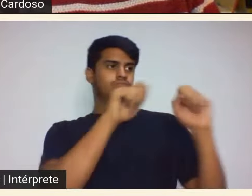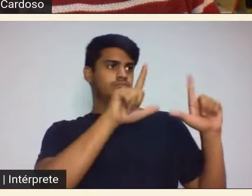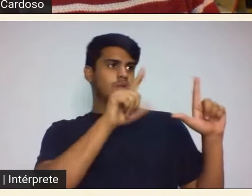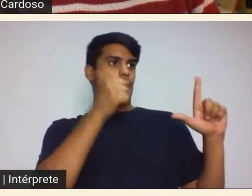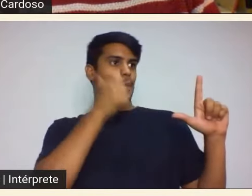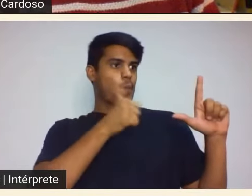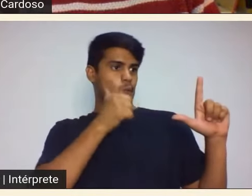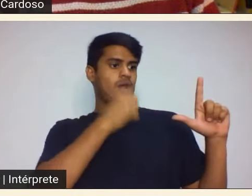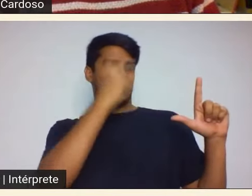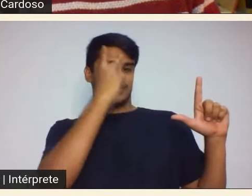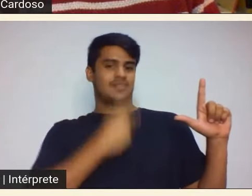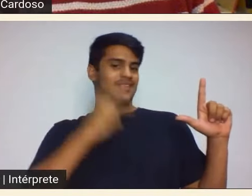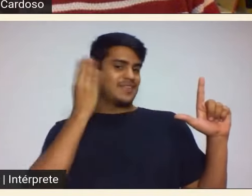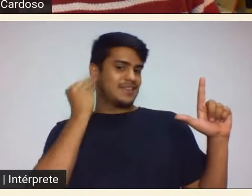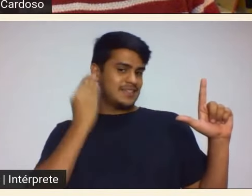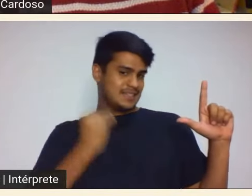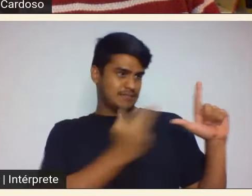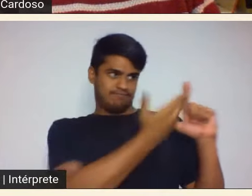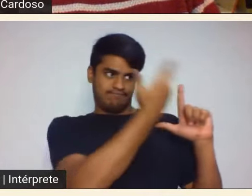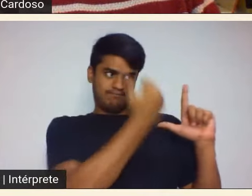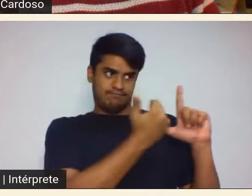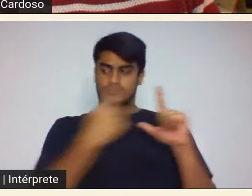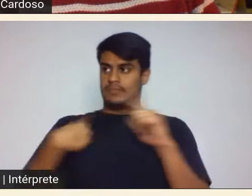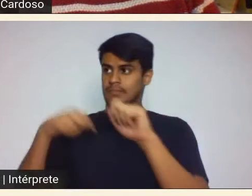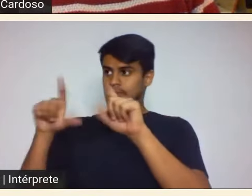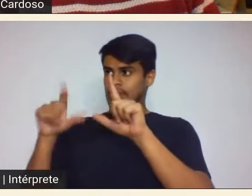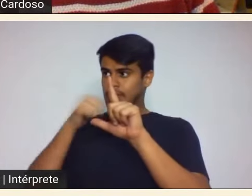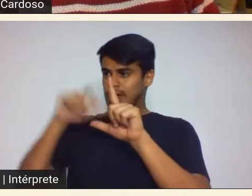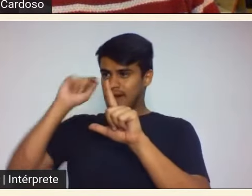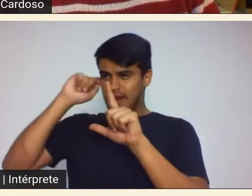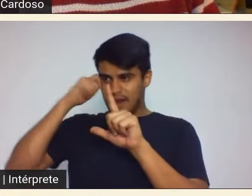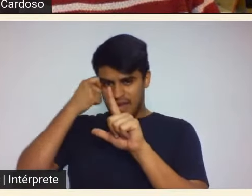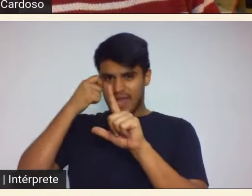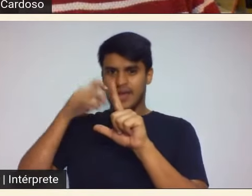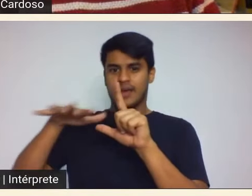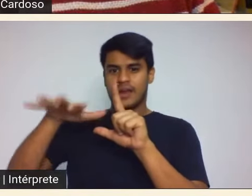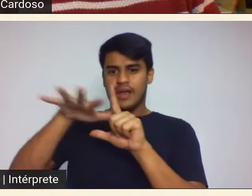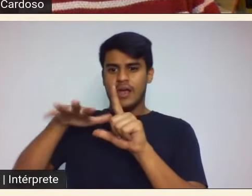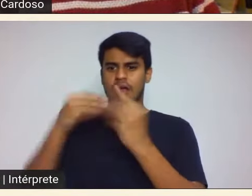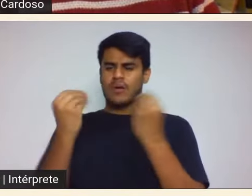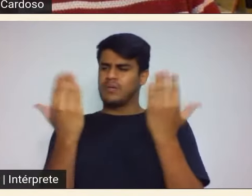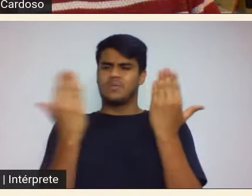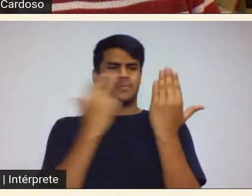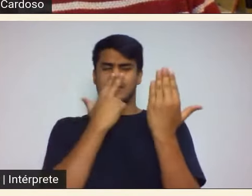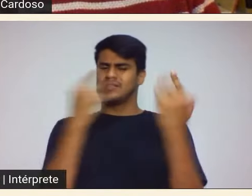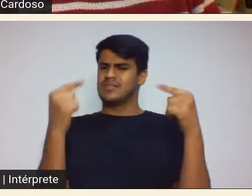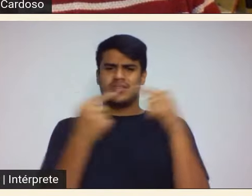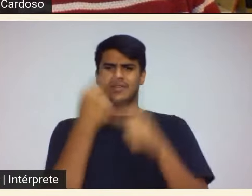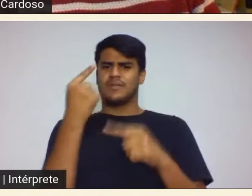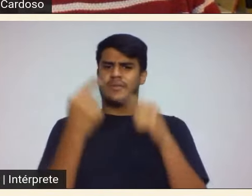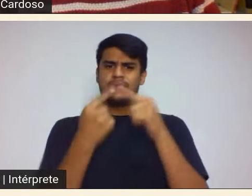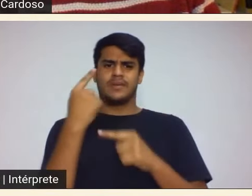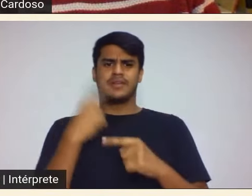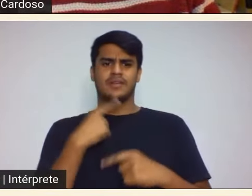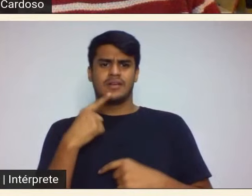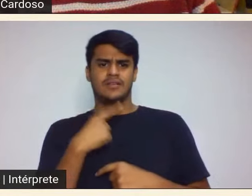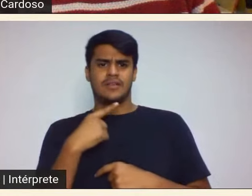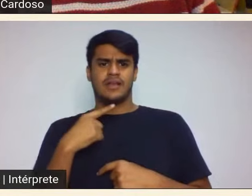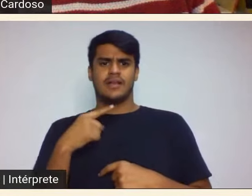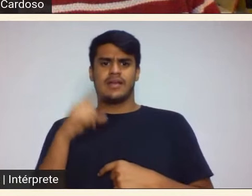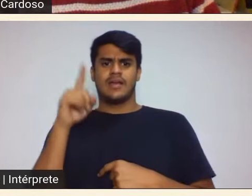e a imagem da negra do campo das imagens, como é que uma não representa as mulheres, ou